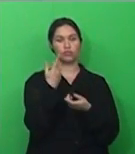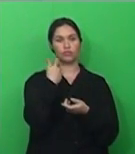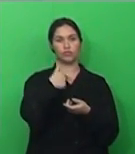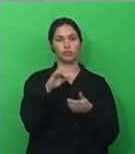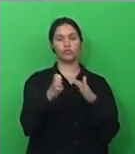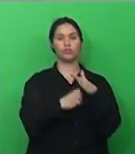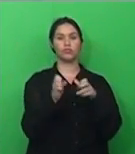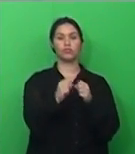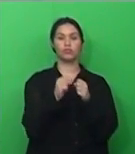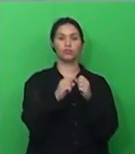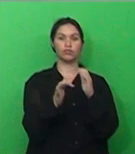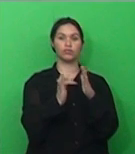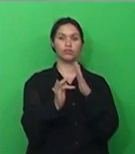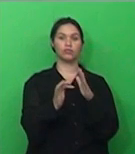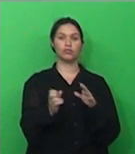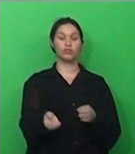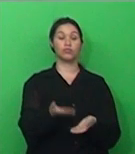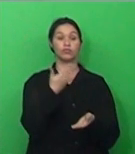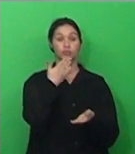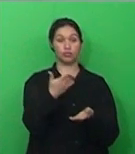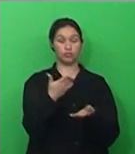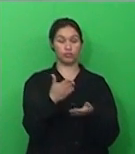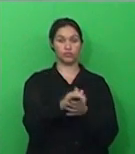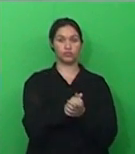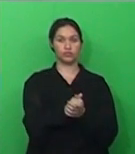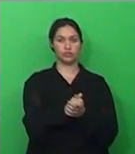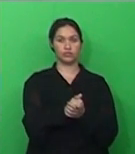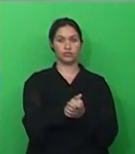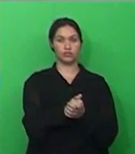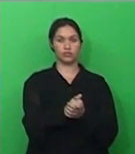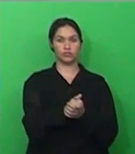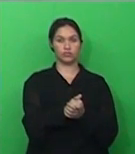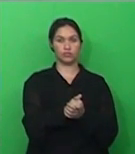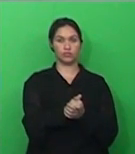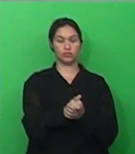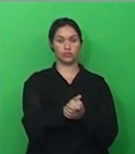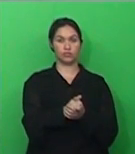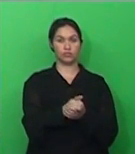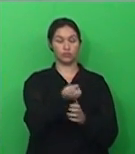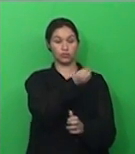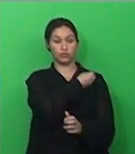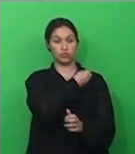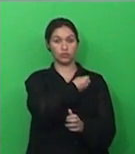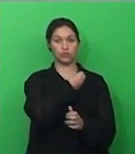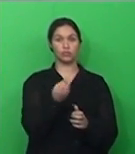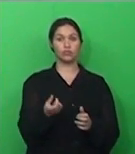orçamento. Quanto custaria essa rampa? Até por curiosidade, ela custaria R$ 1 milhão, vereador Toninho.